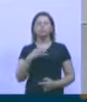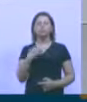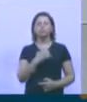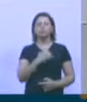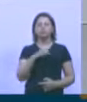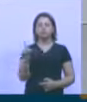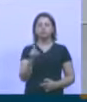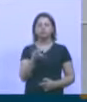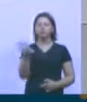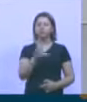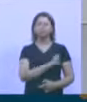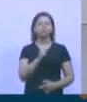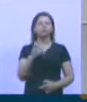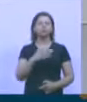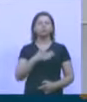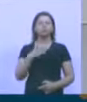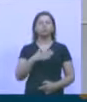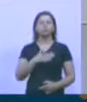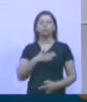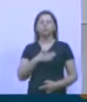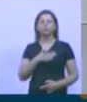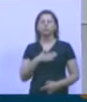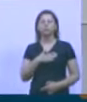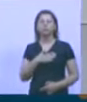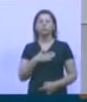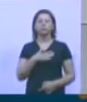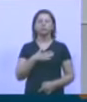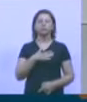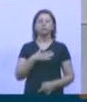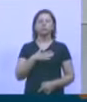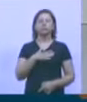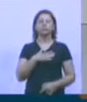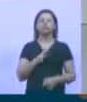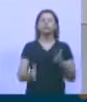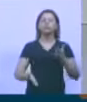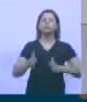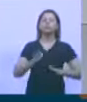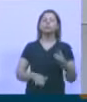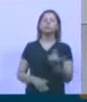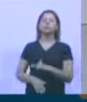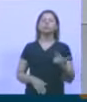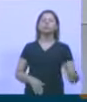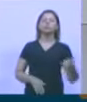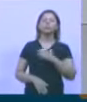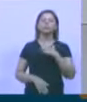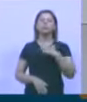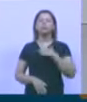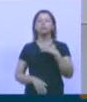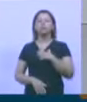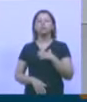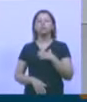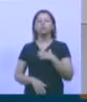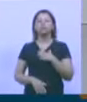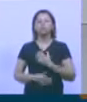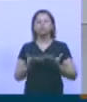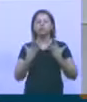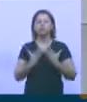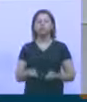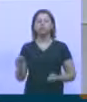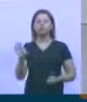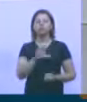me amam. Maybe they have not received love from their parents. Talvez elas não tenham sentido recebido amor